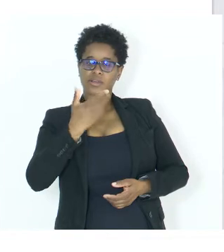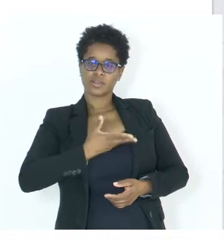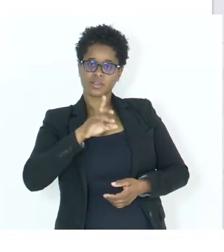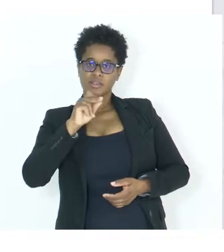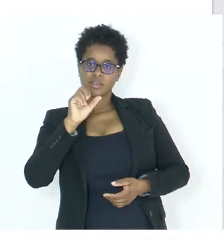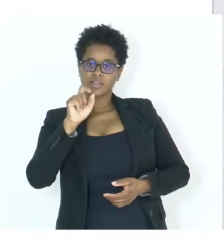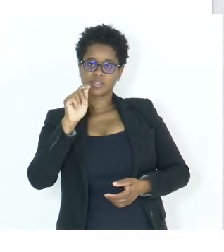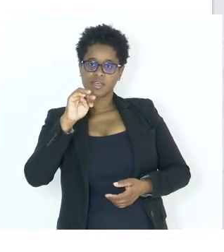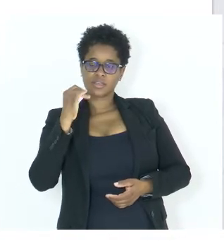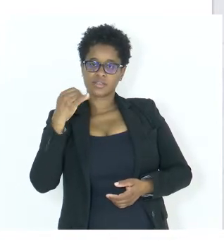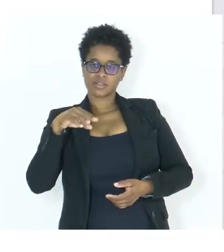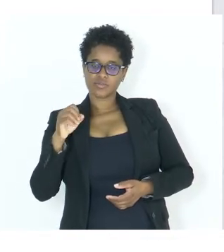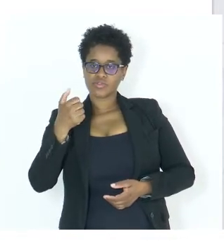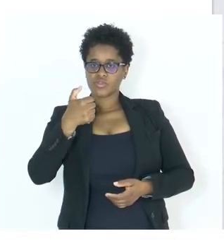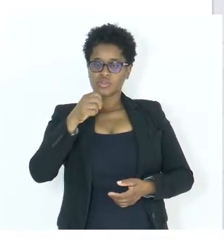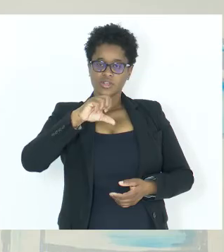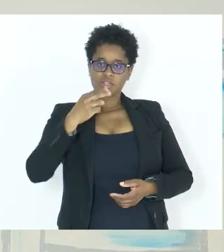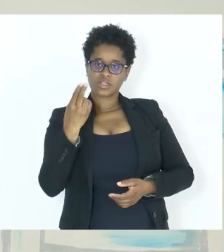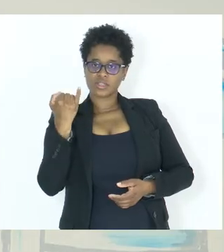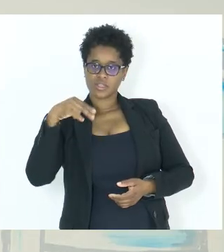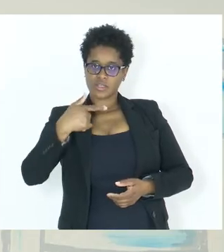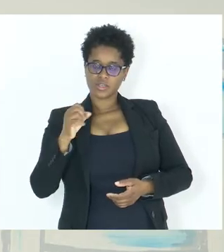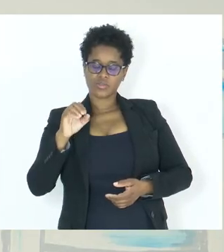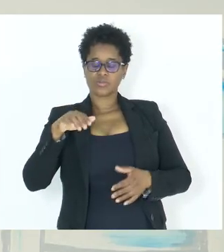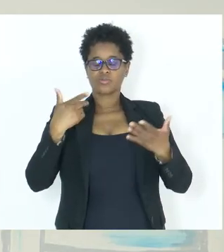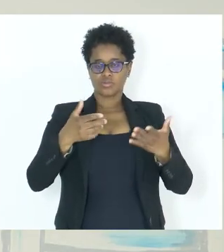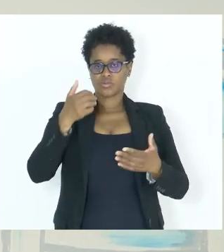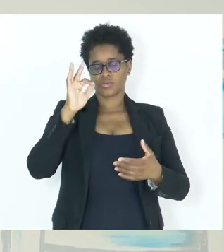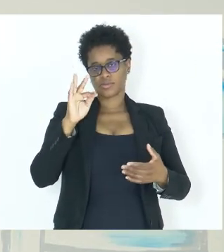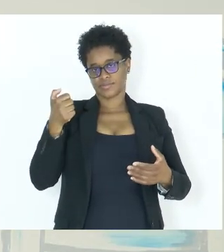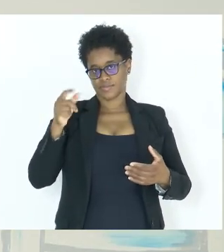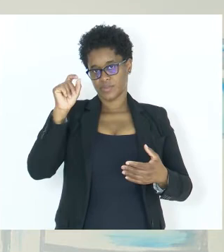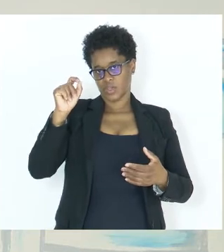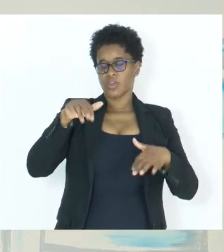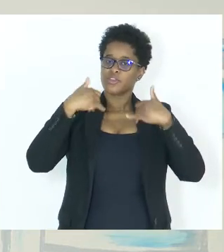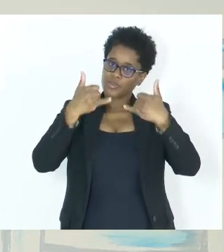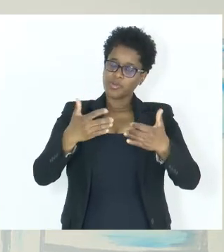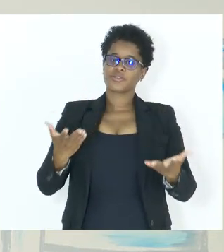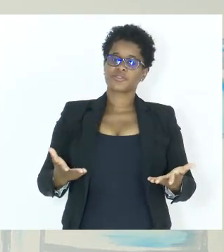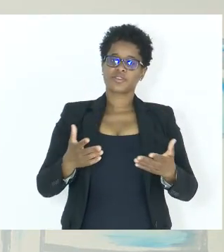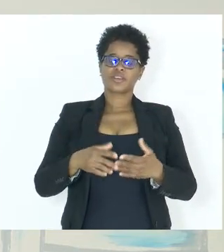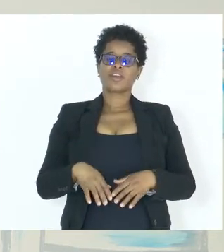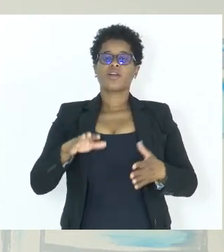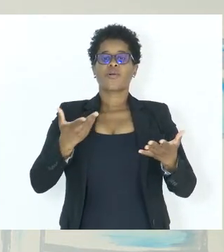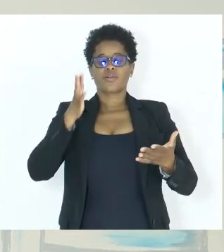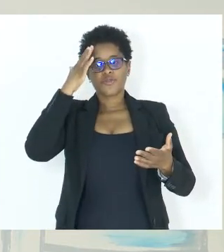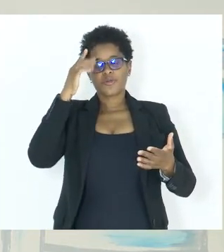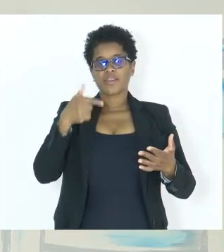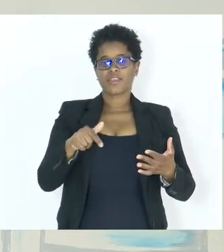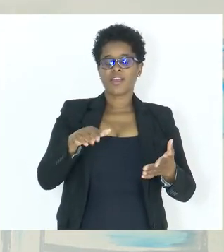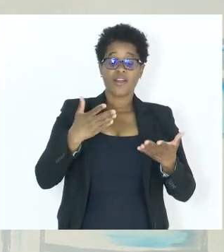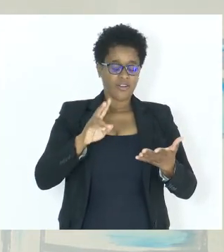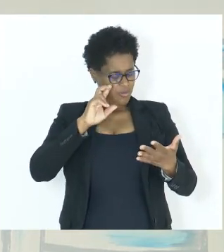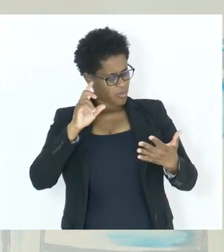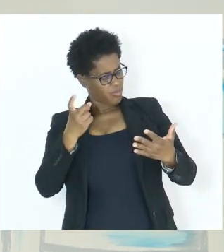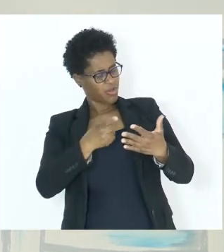45º, certo? Depois, temos a seguir, qual é o número que vem? Agora, vamos